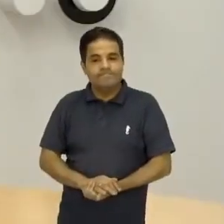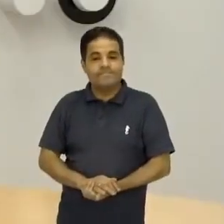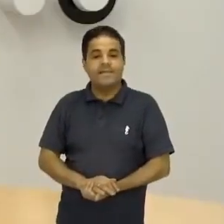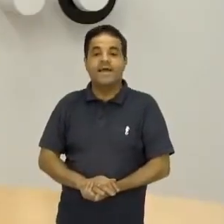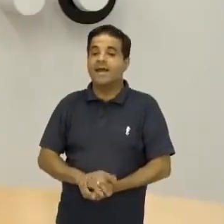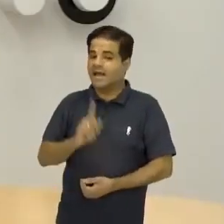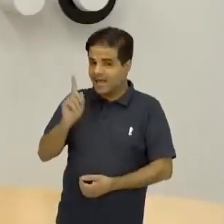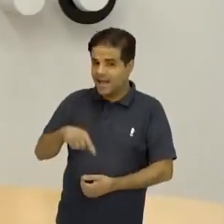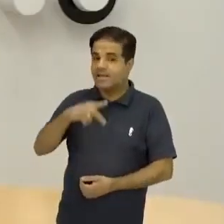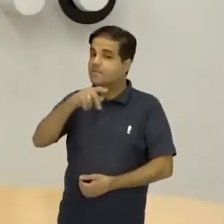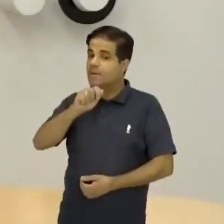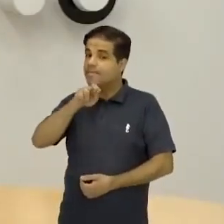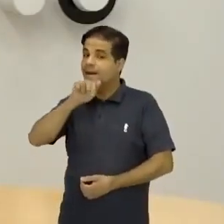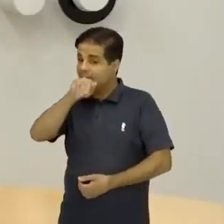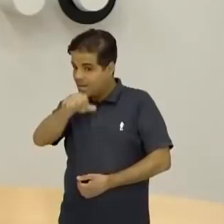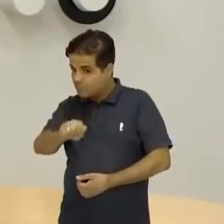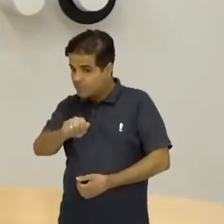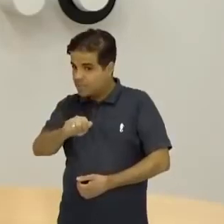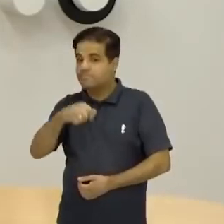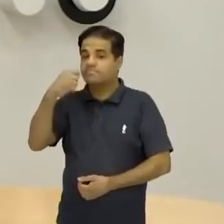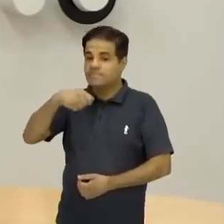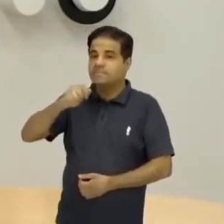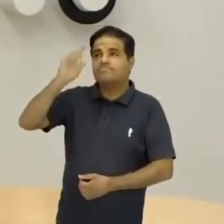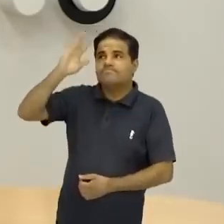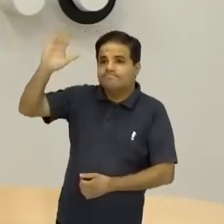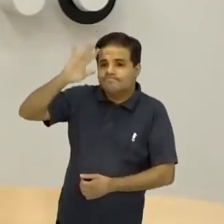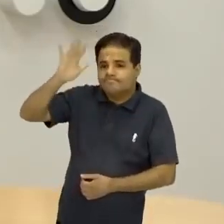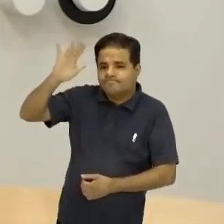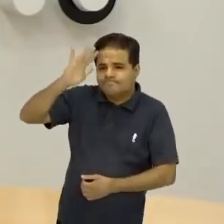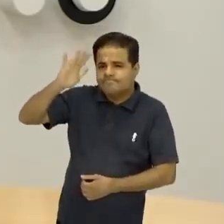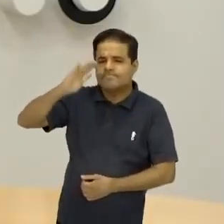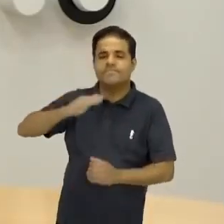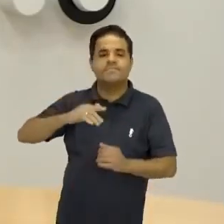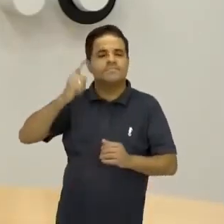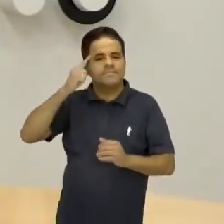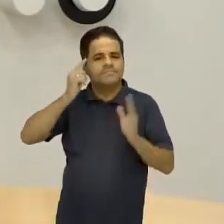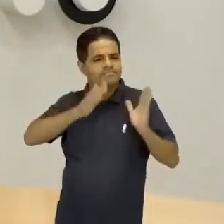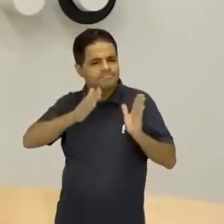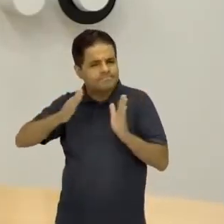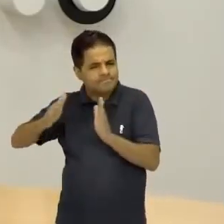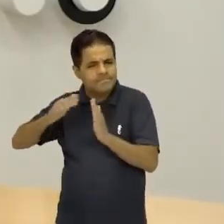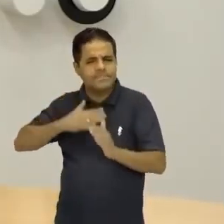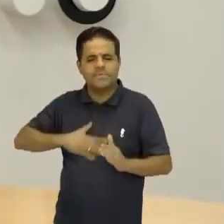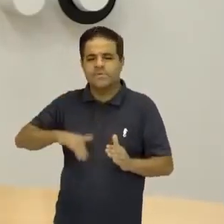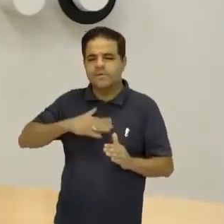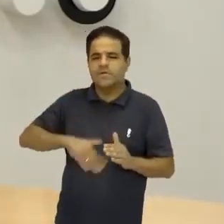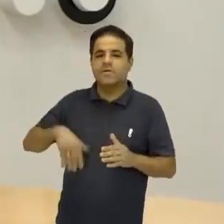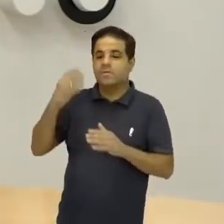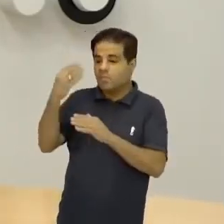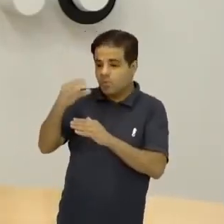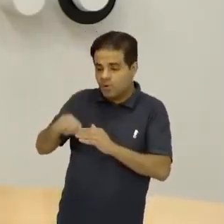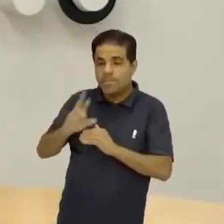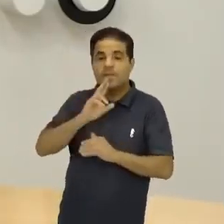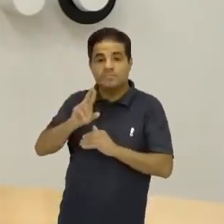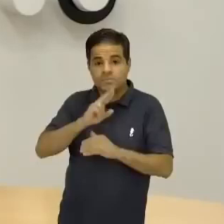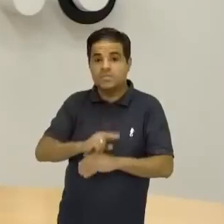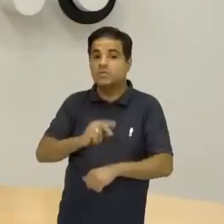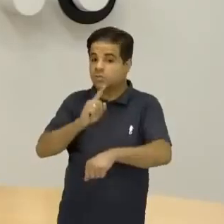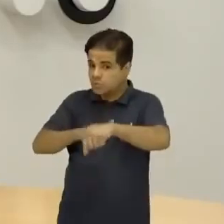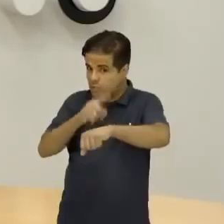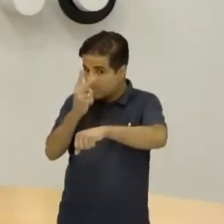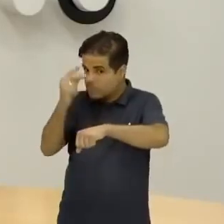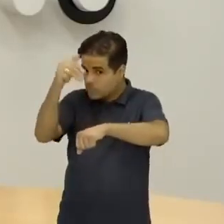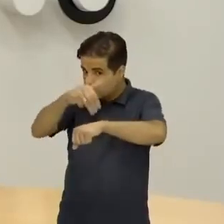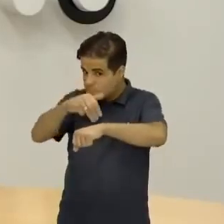essa também é uma parábola. Então, precisa pensar com parcimônia. Pessoal, então põe as respostas no chat e voltamos em